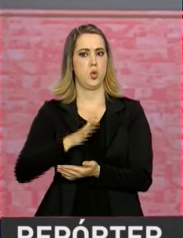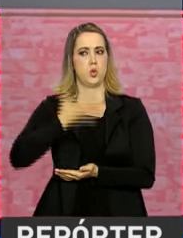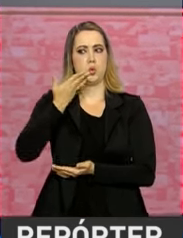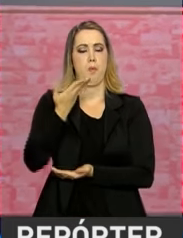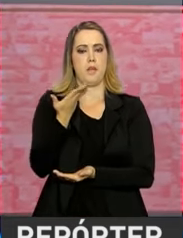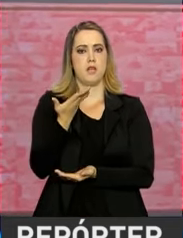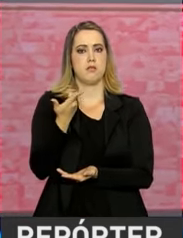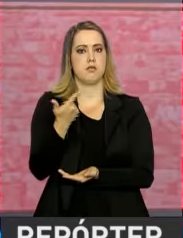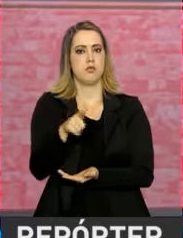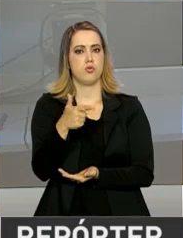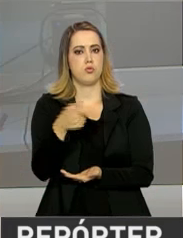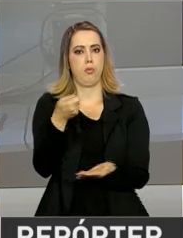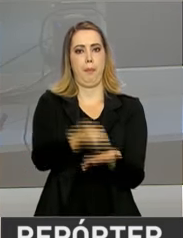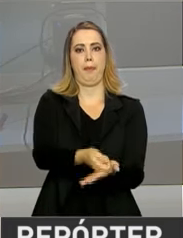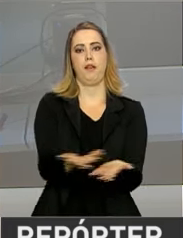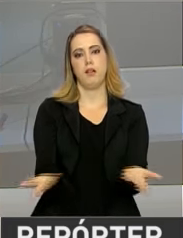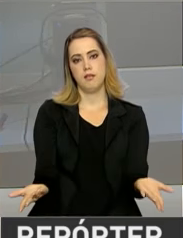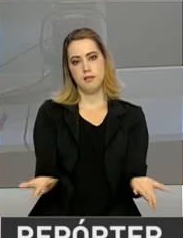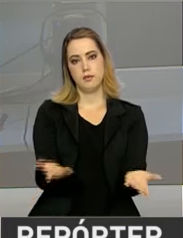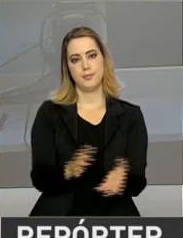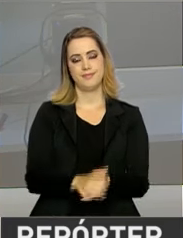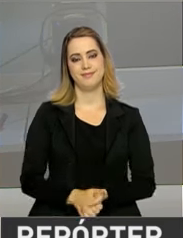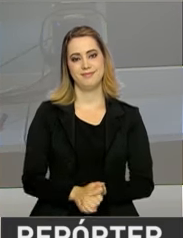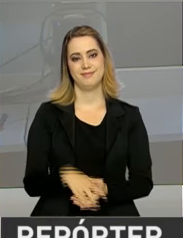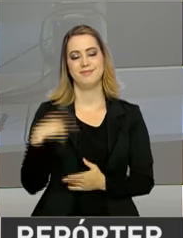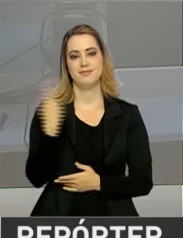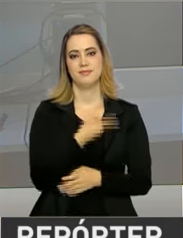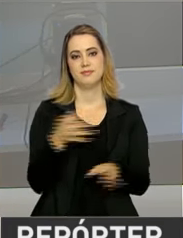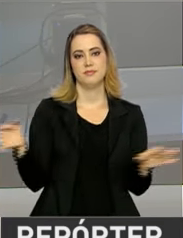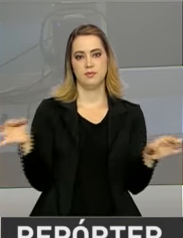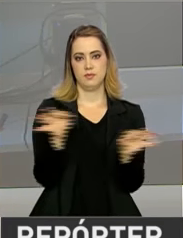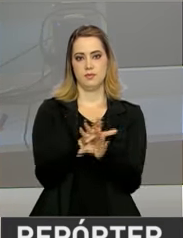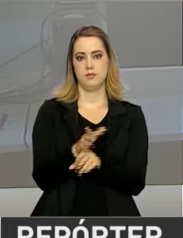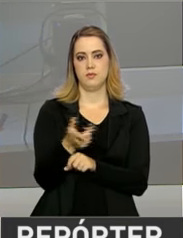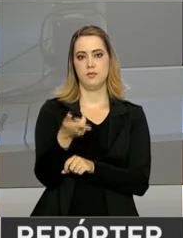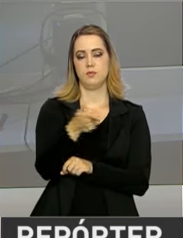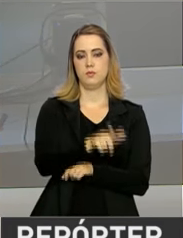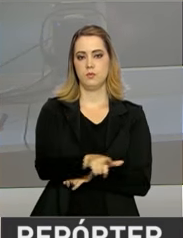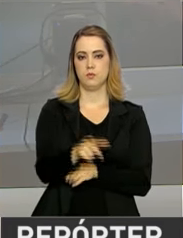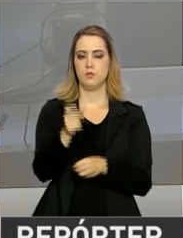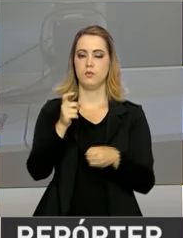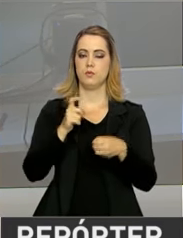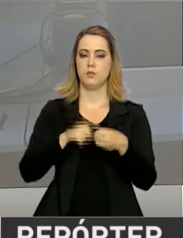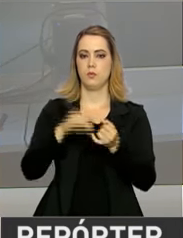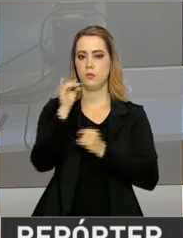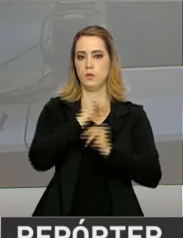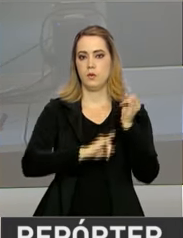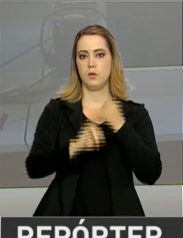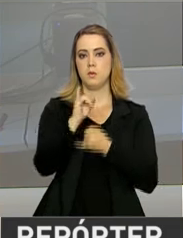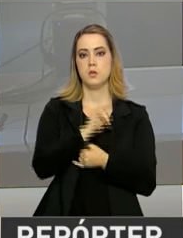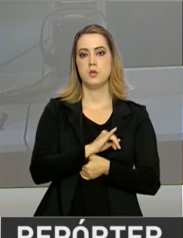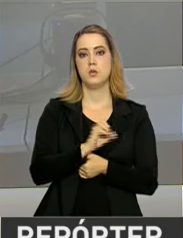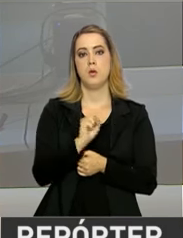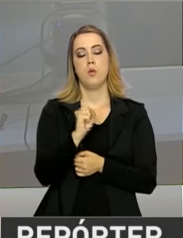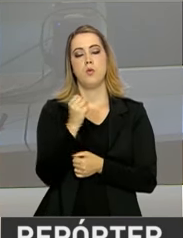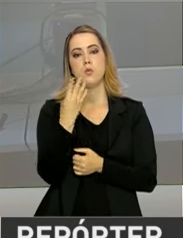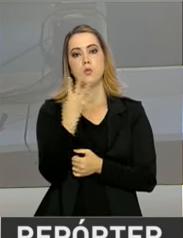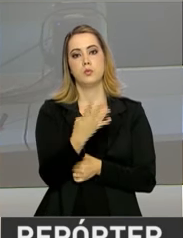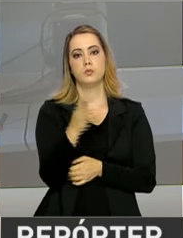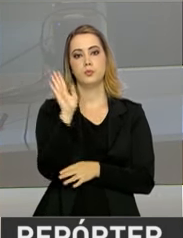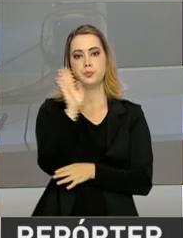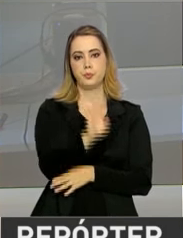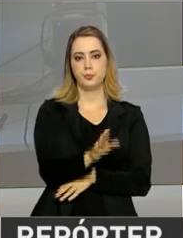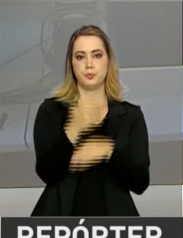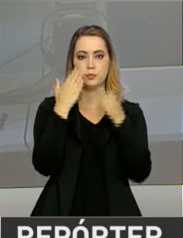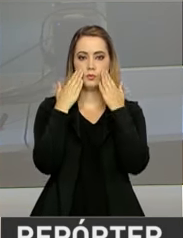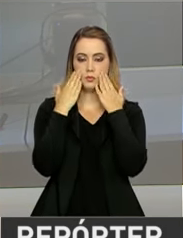previdência brasileira tem solvente ea que termina esta edição do repórter nbr voltamos a qualquer momento com outras informações ou às quatro